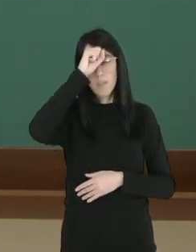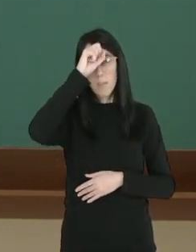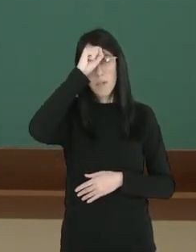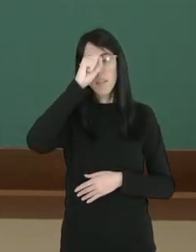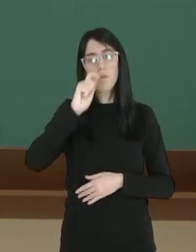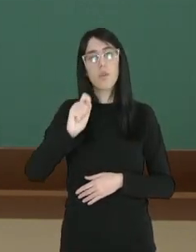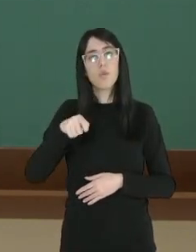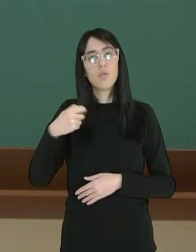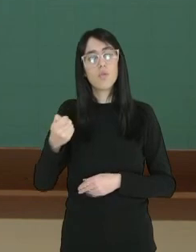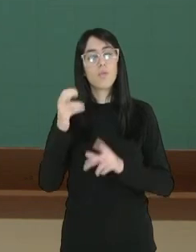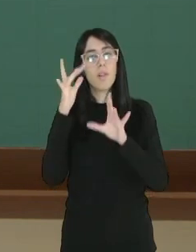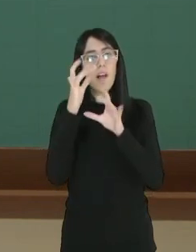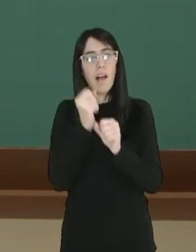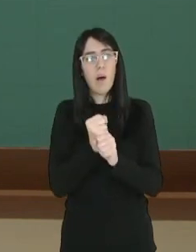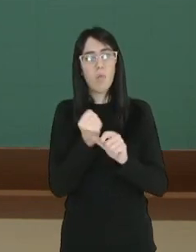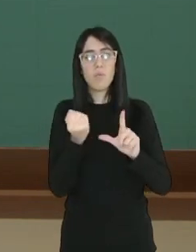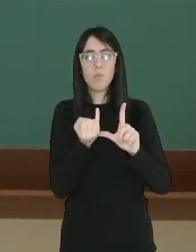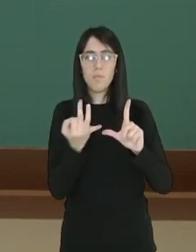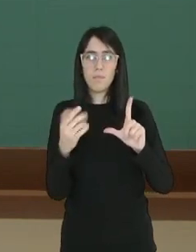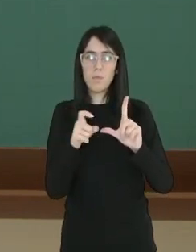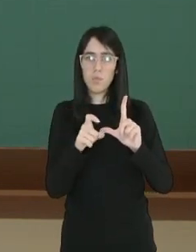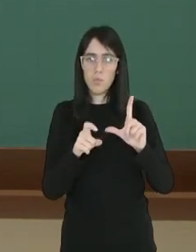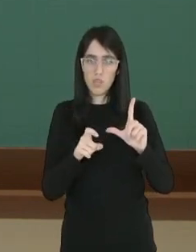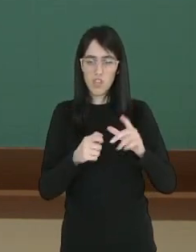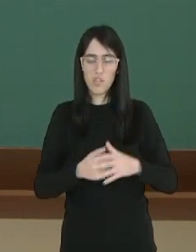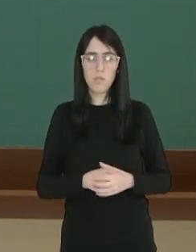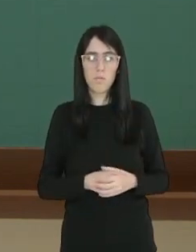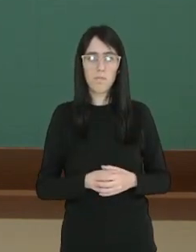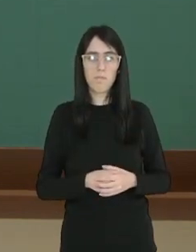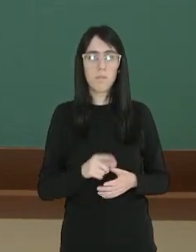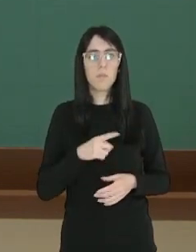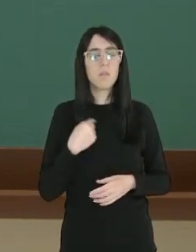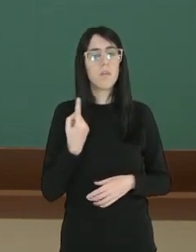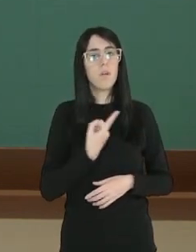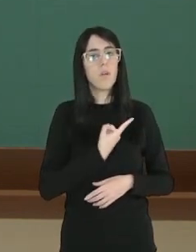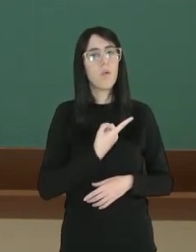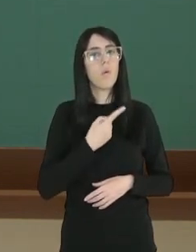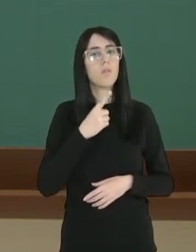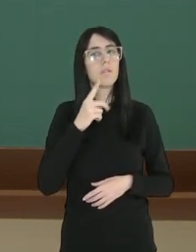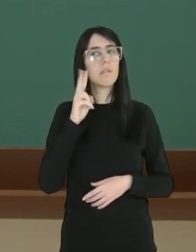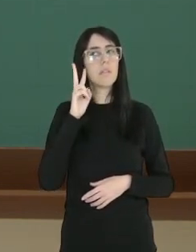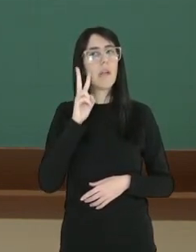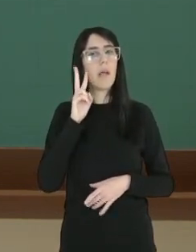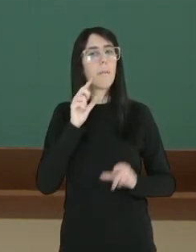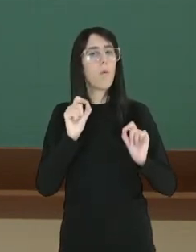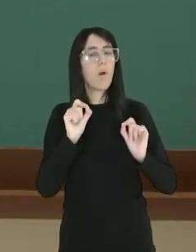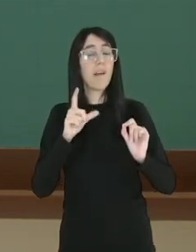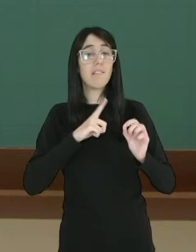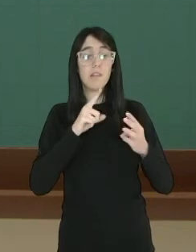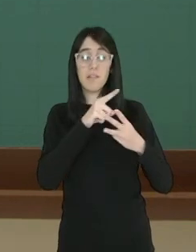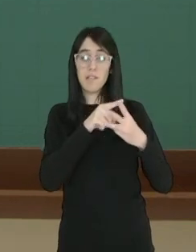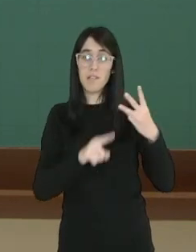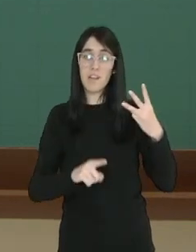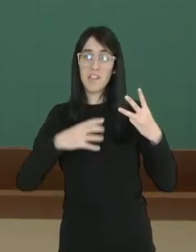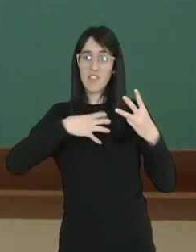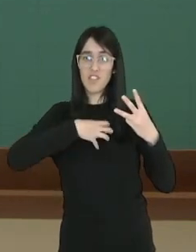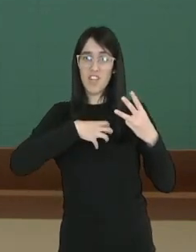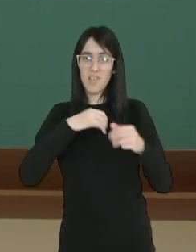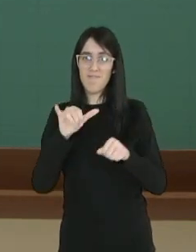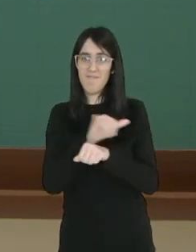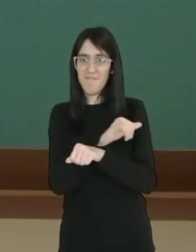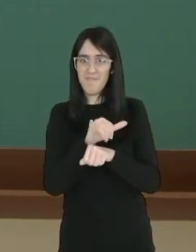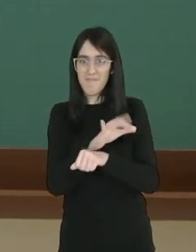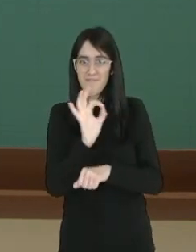sobre o cálculo de logaritmos. Nós recordamos que tem 3 maneiras de realizar esses